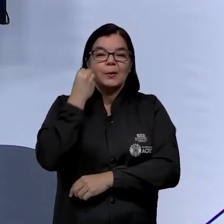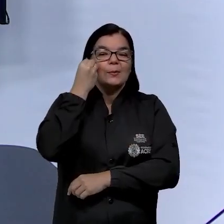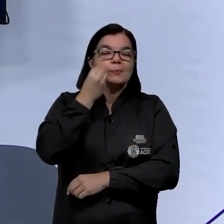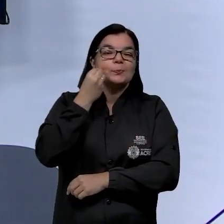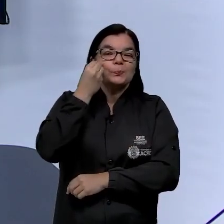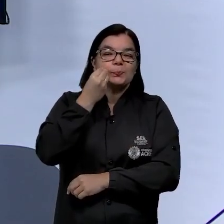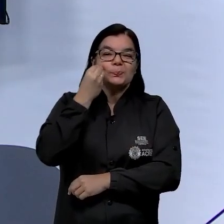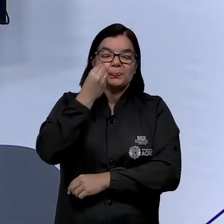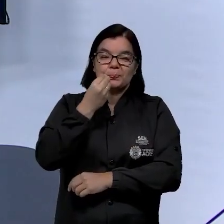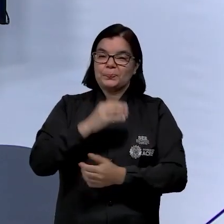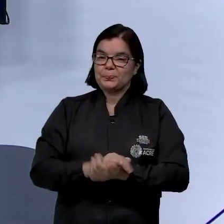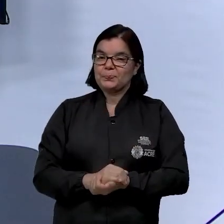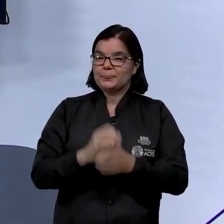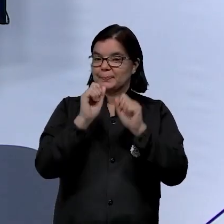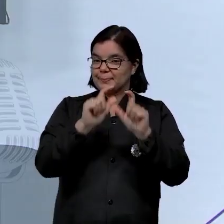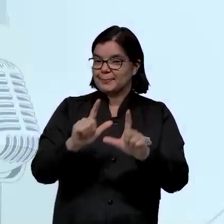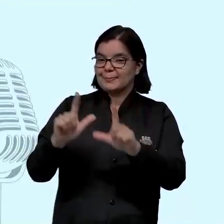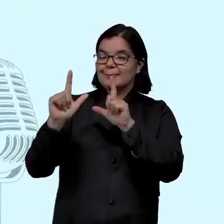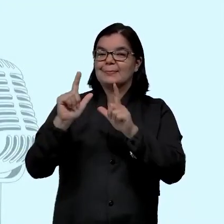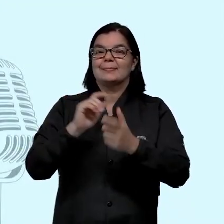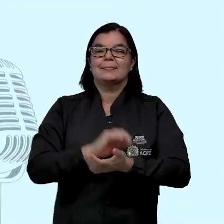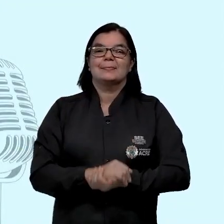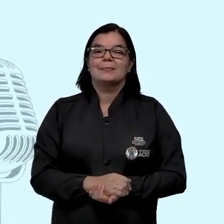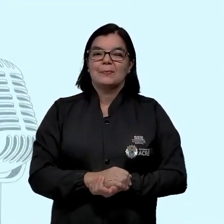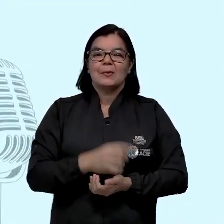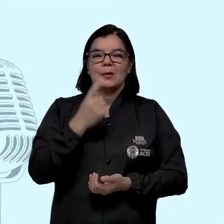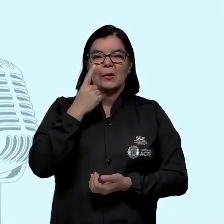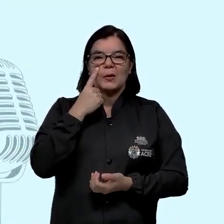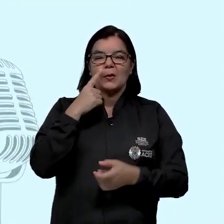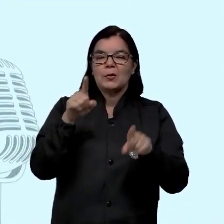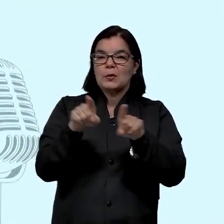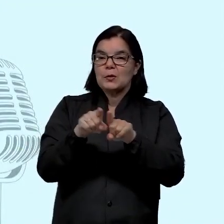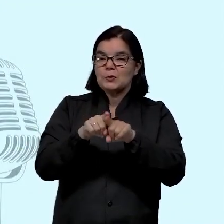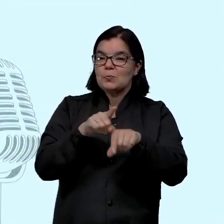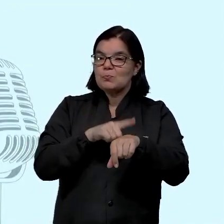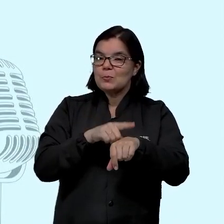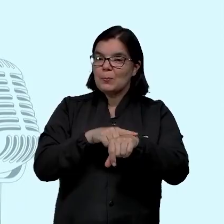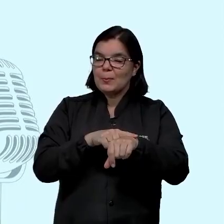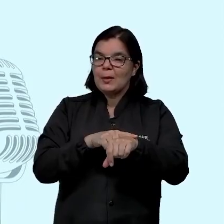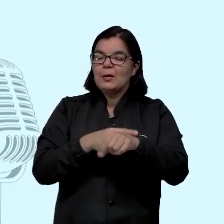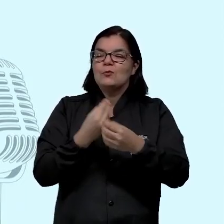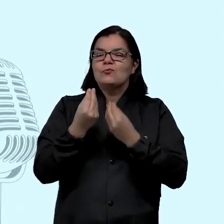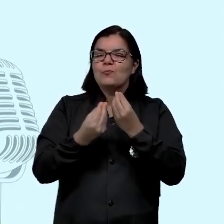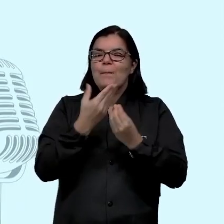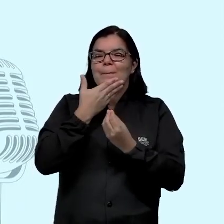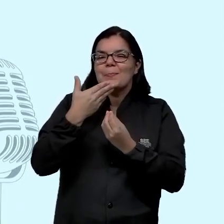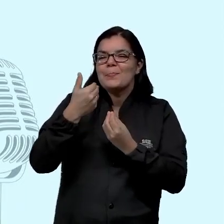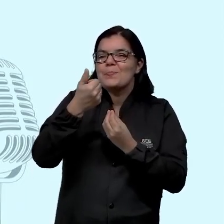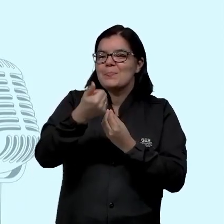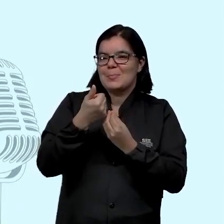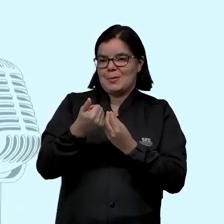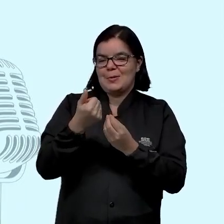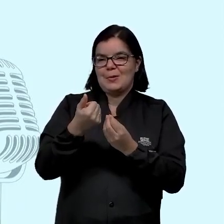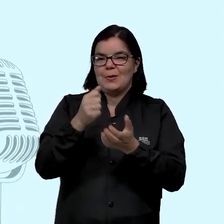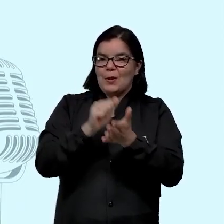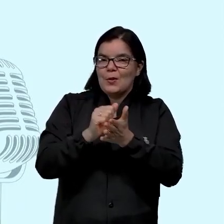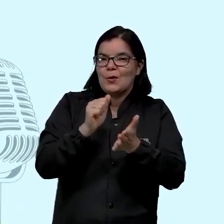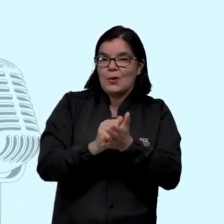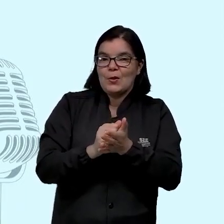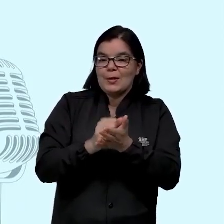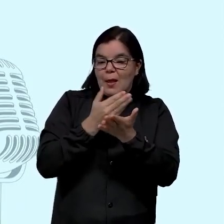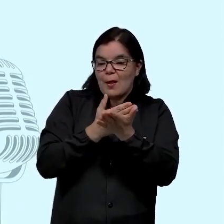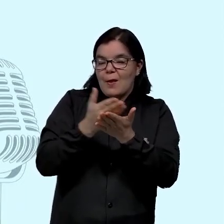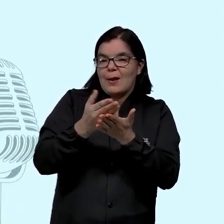experiência. Tá? Vamos lá para a tela novamente para a gente conhecer esse momento de lapidar a obra, que é a concepção